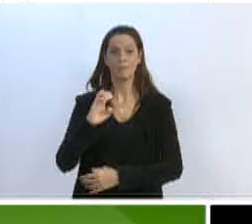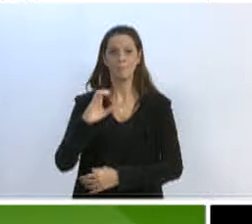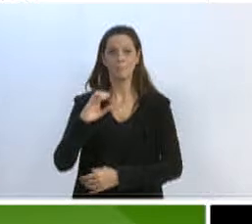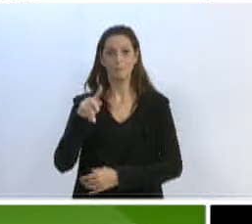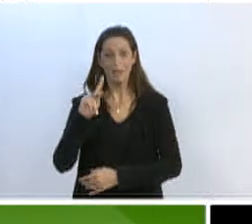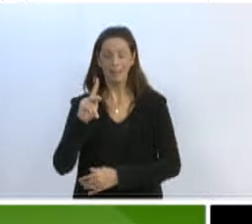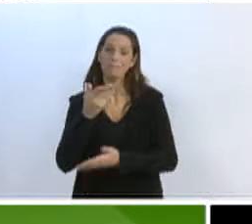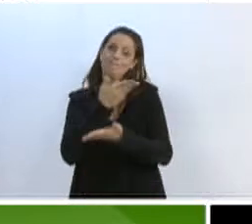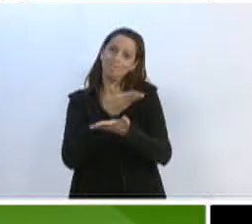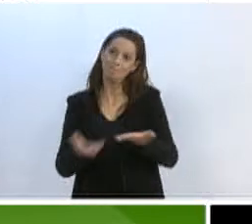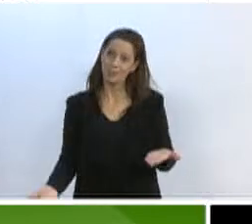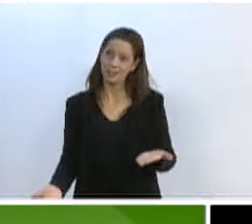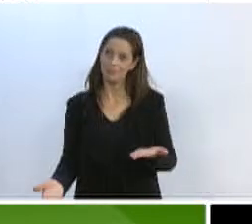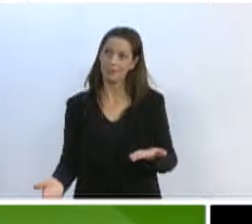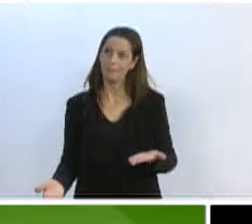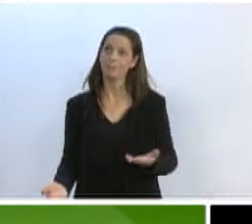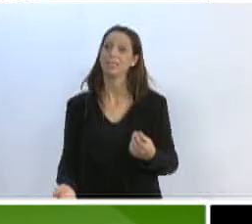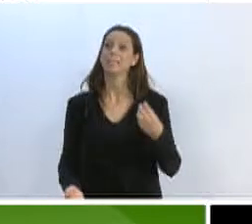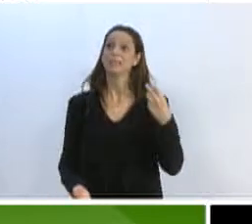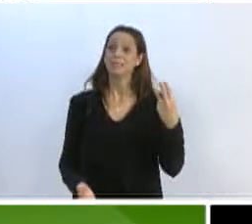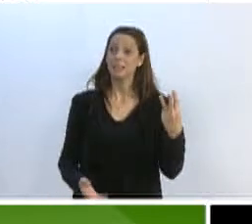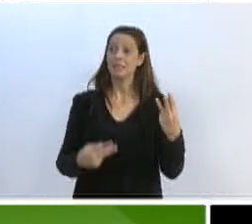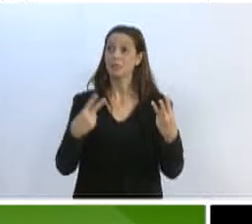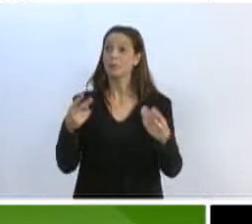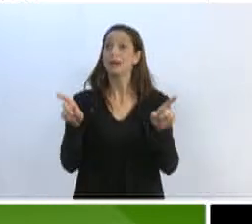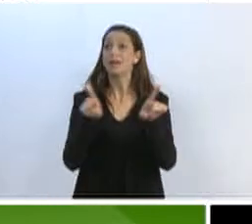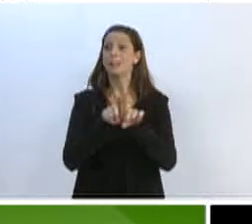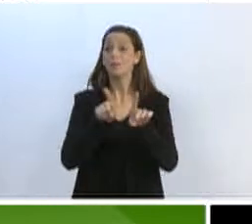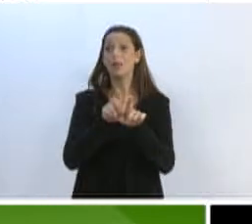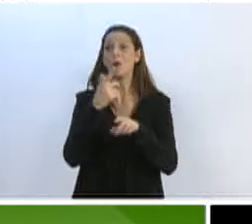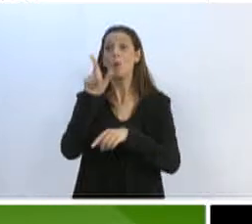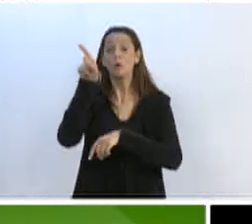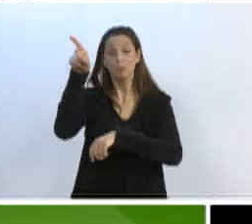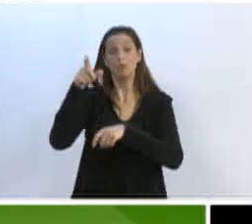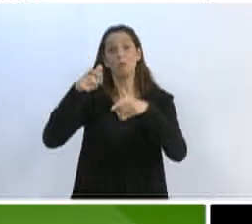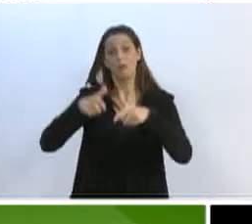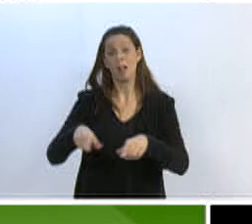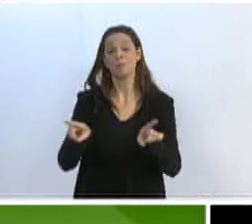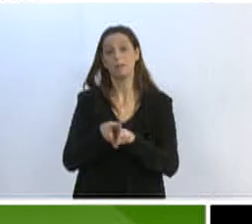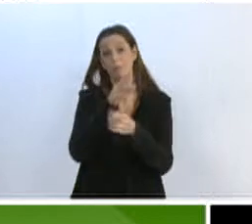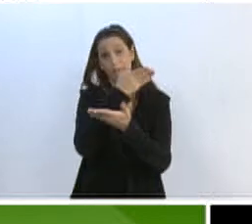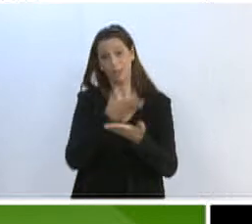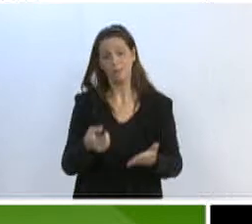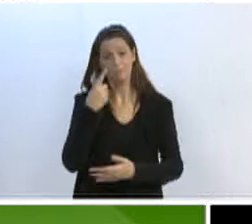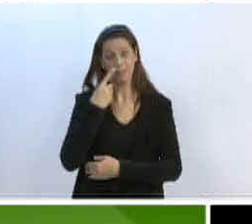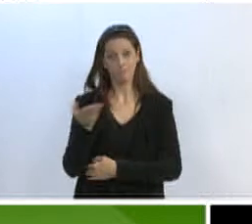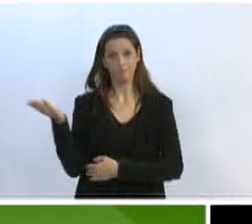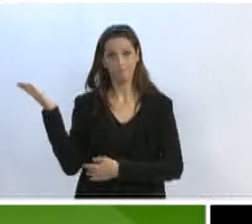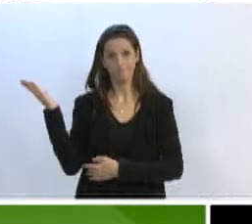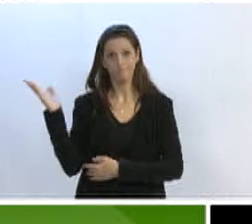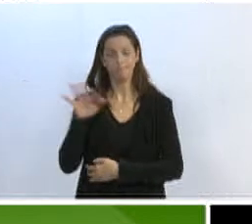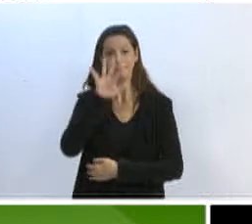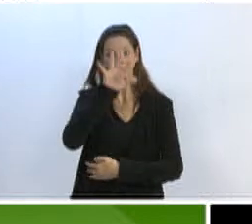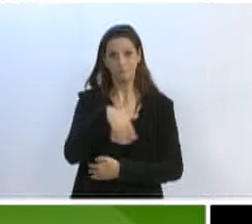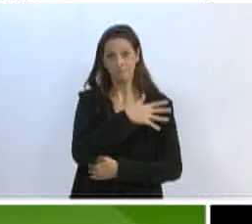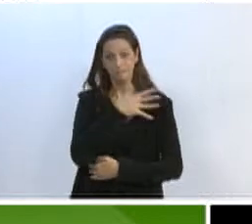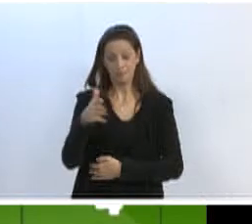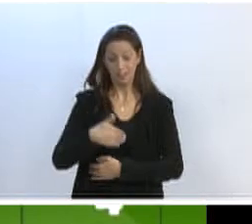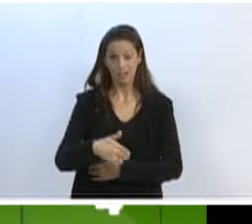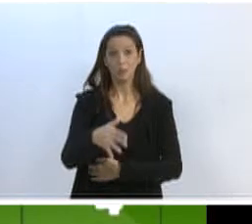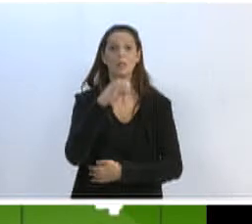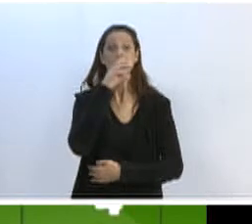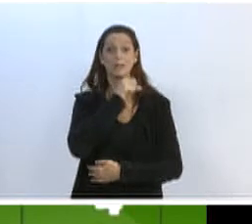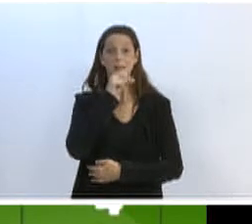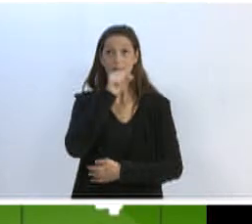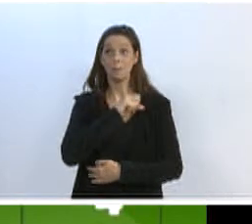e metropolitano perdeu de 2 a 1 para o fluminense em joinville veja a tabela que consta aí é sábado o